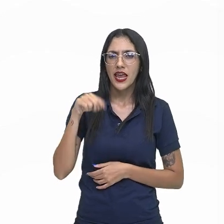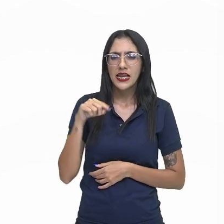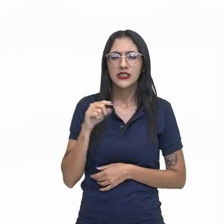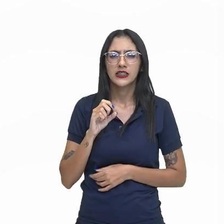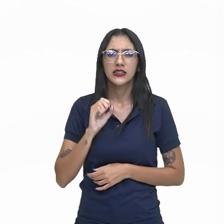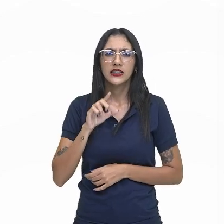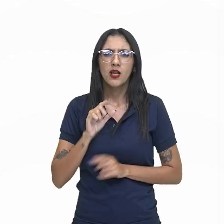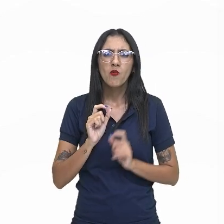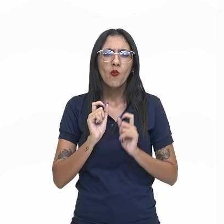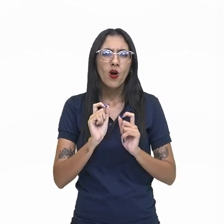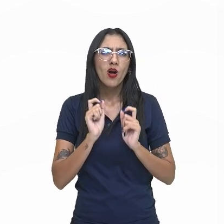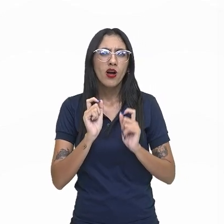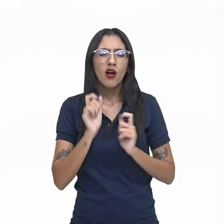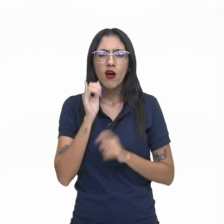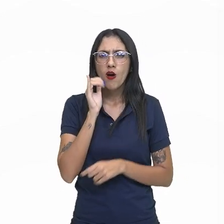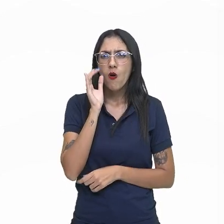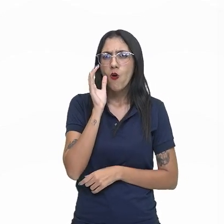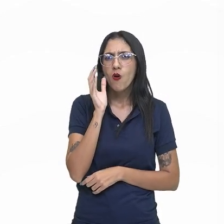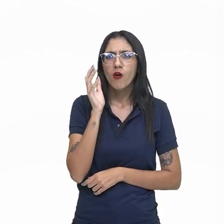de alferes,